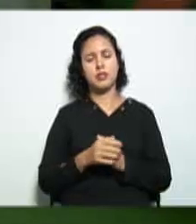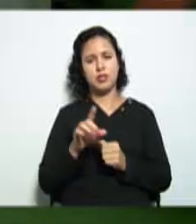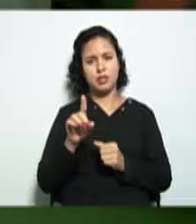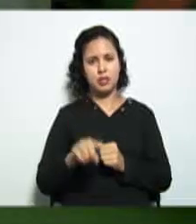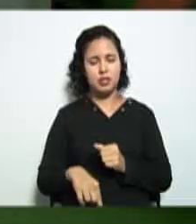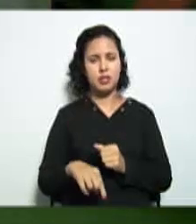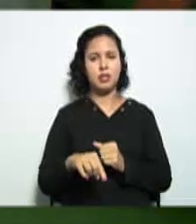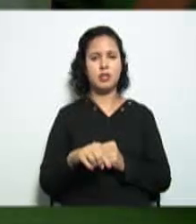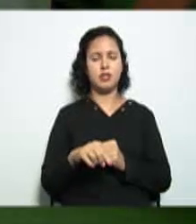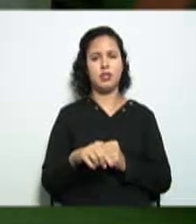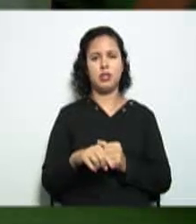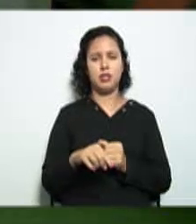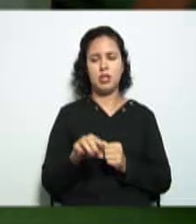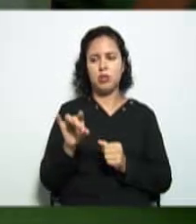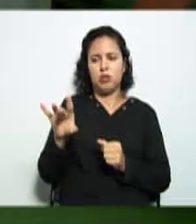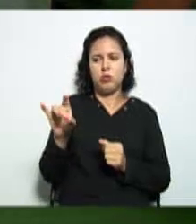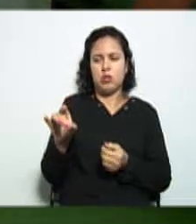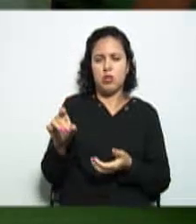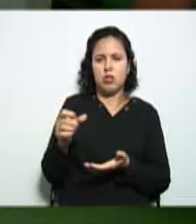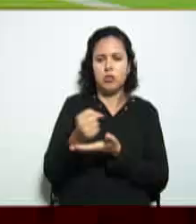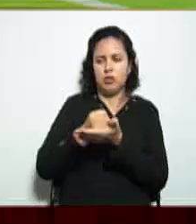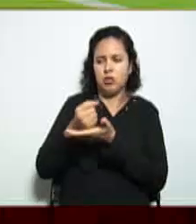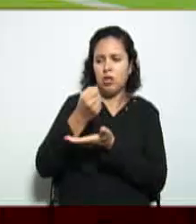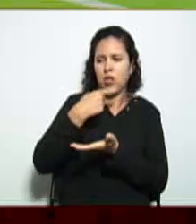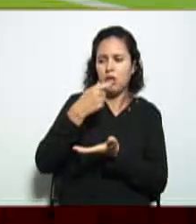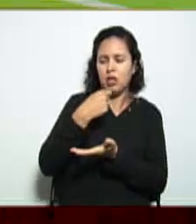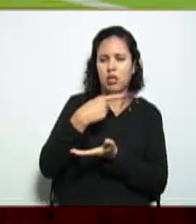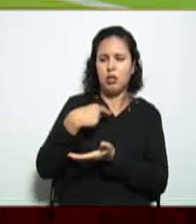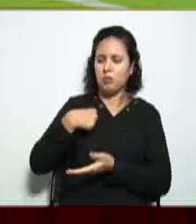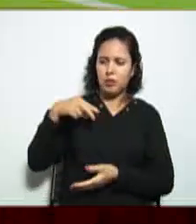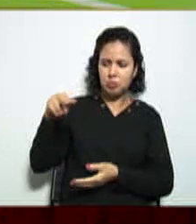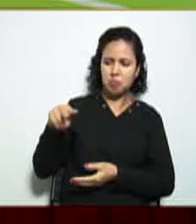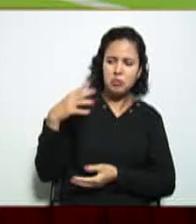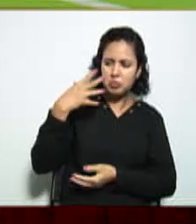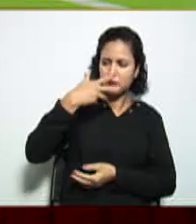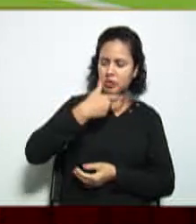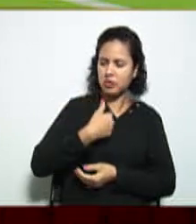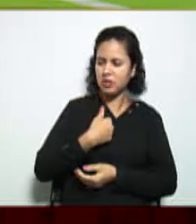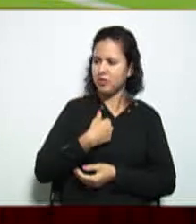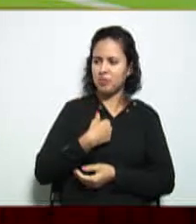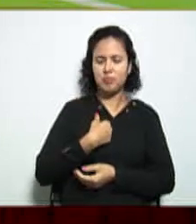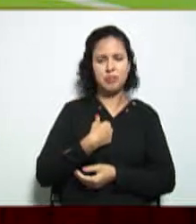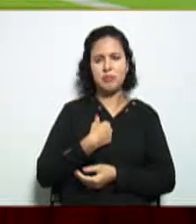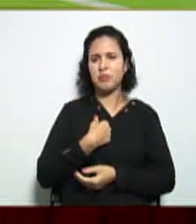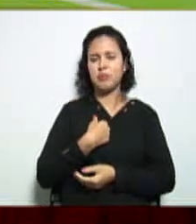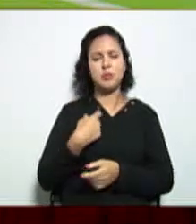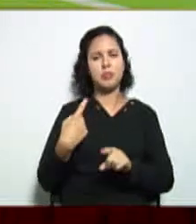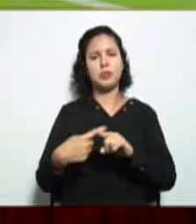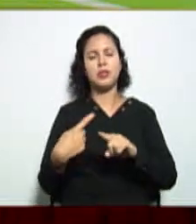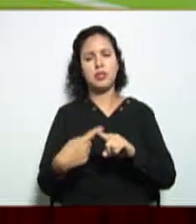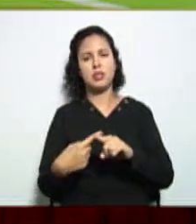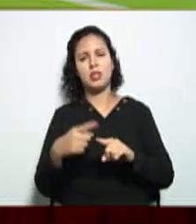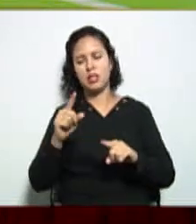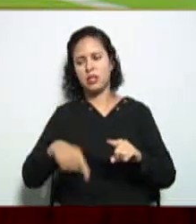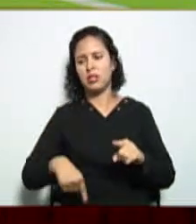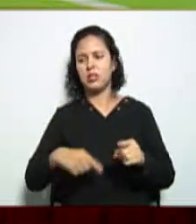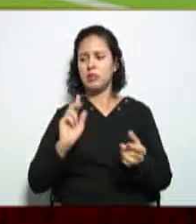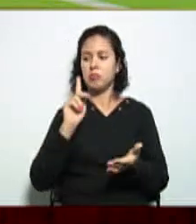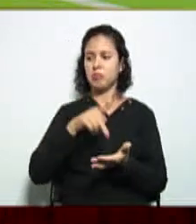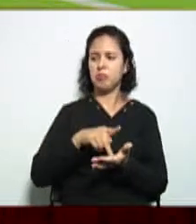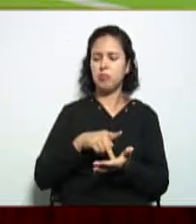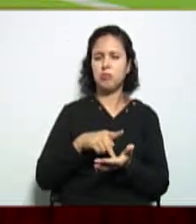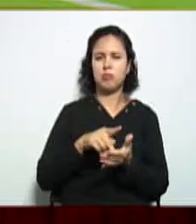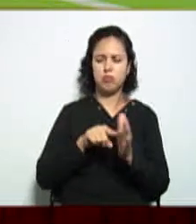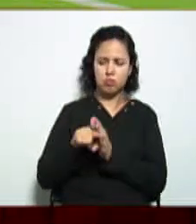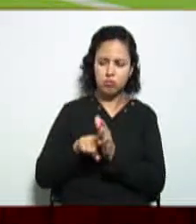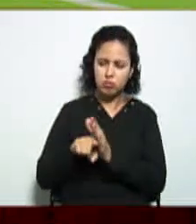né, clássico, a gente não né? toma a dipirona só porque a gente acha a dipirona bonitinha ou gostosa, né? A gente toma dipirona porque ela foi testada com